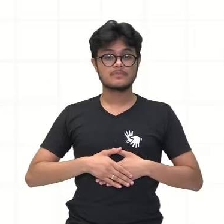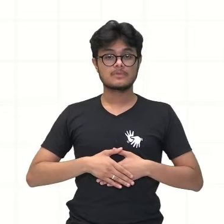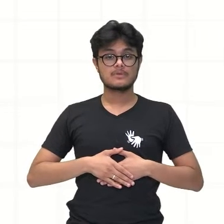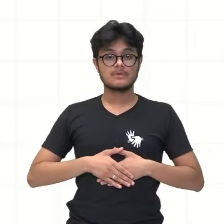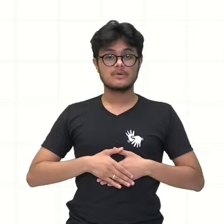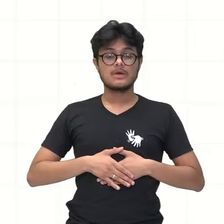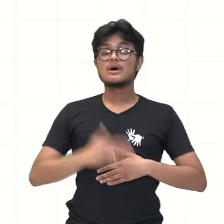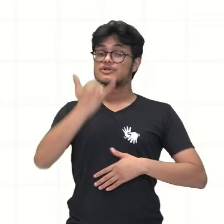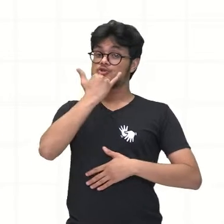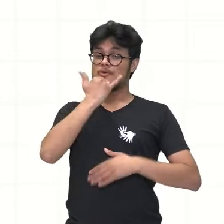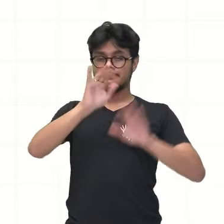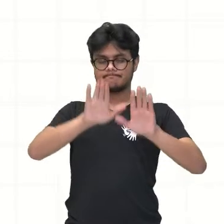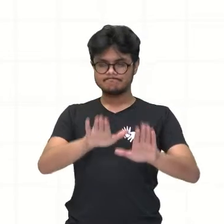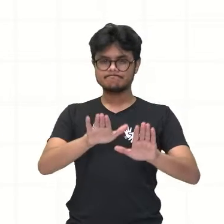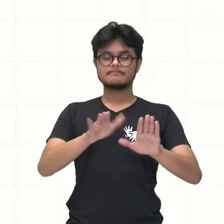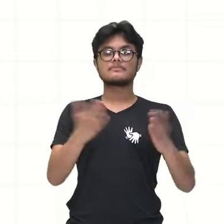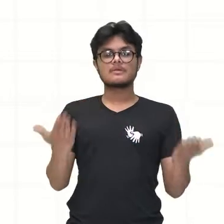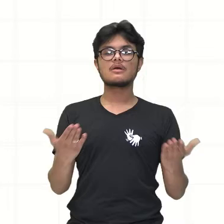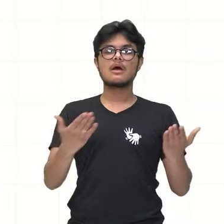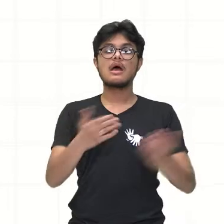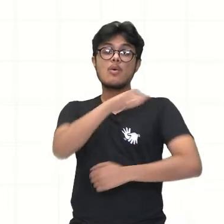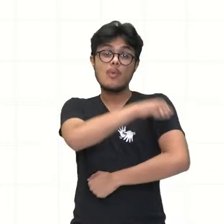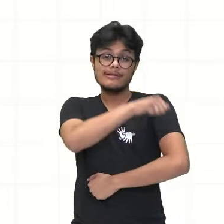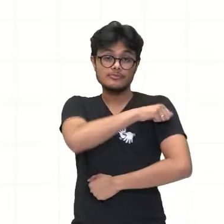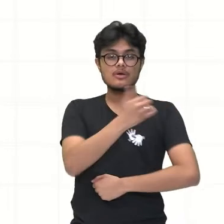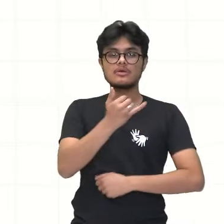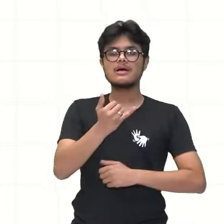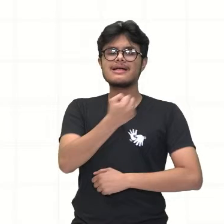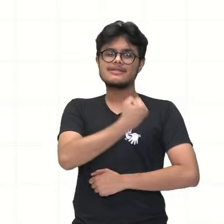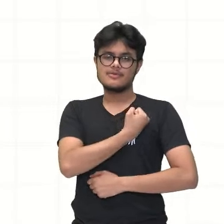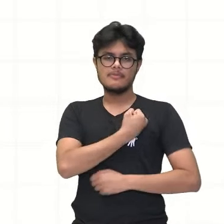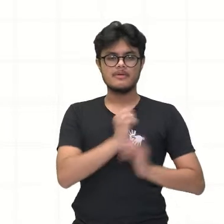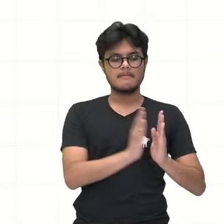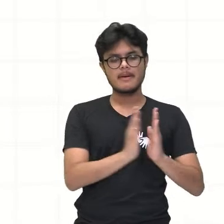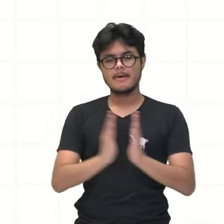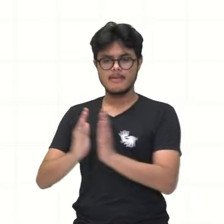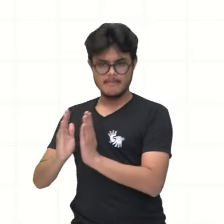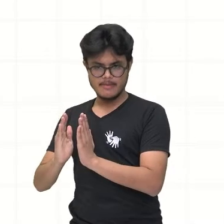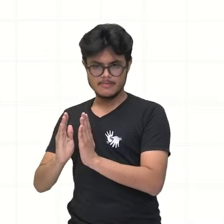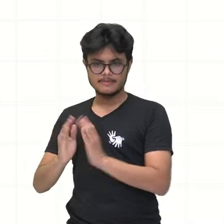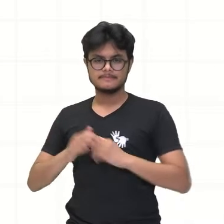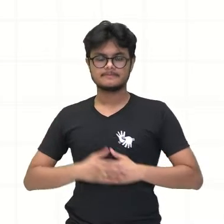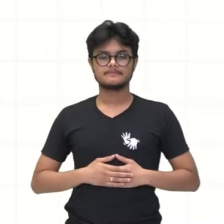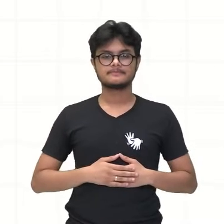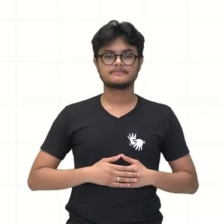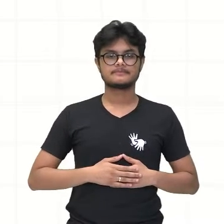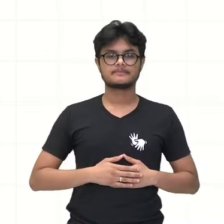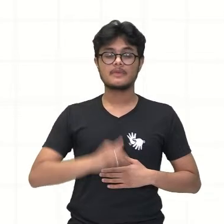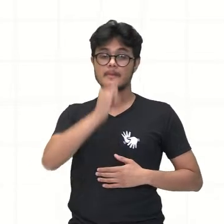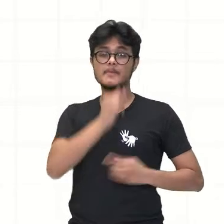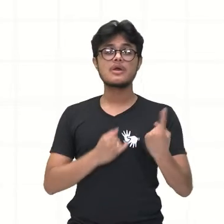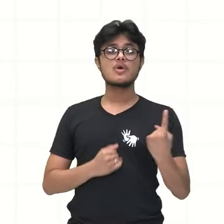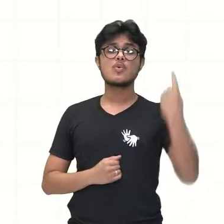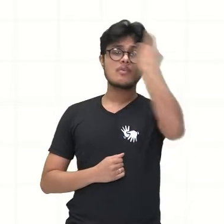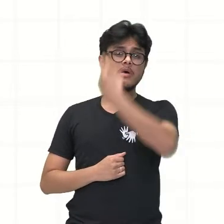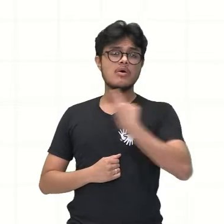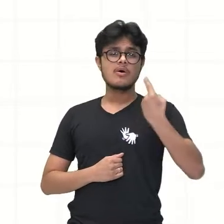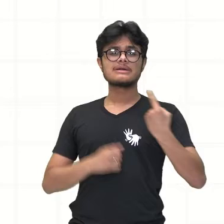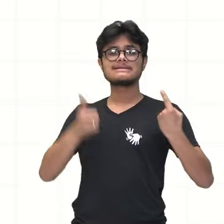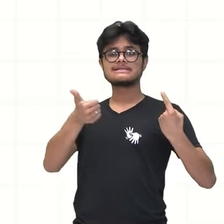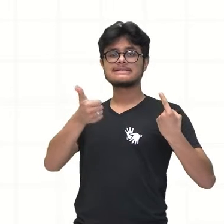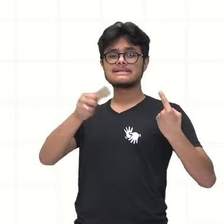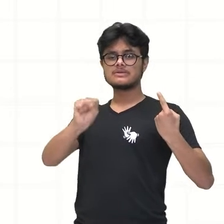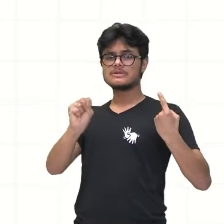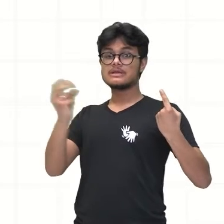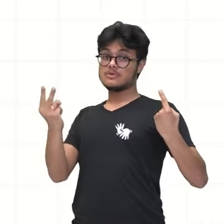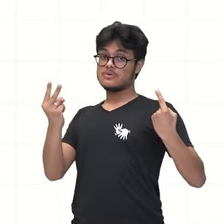exata de alunos referente a cada hora. Então, 1 hora, 182 alunos. Significa